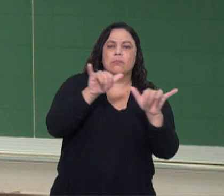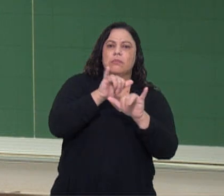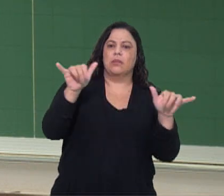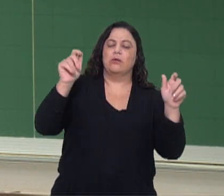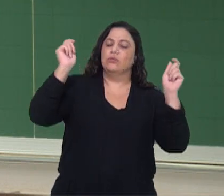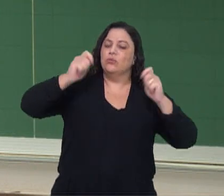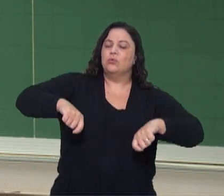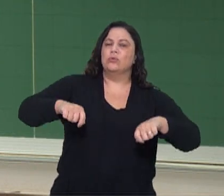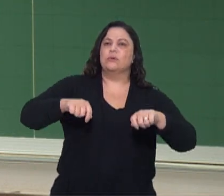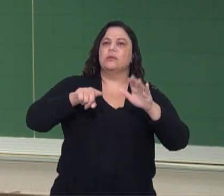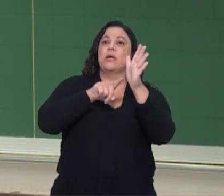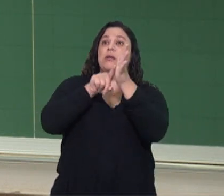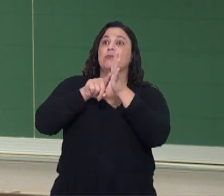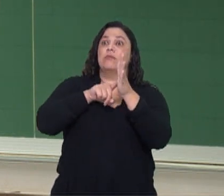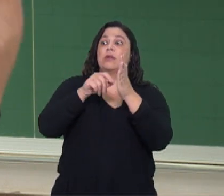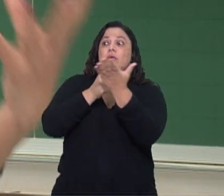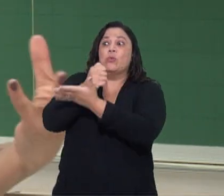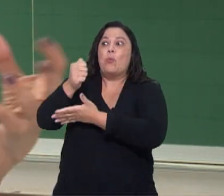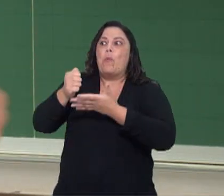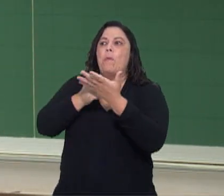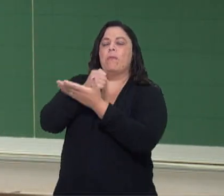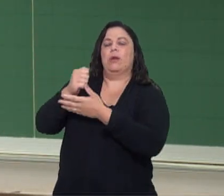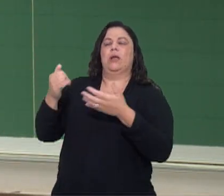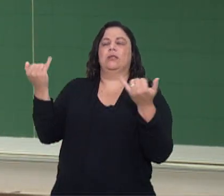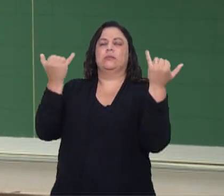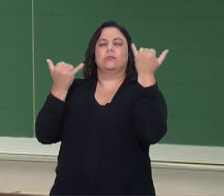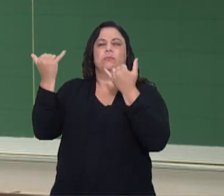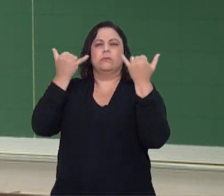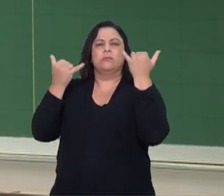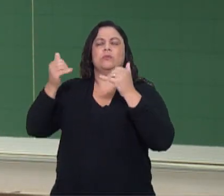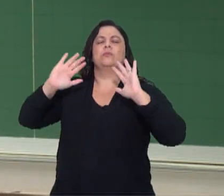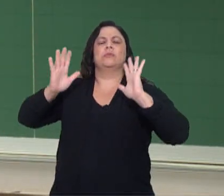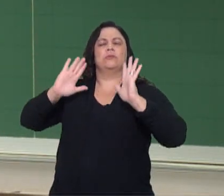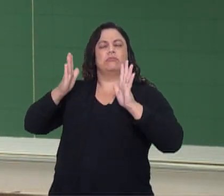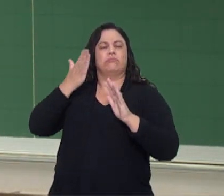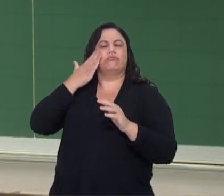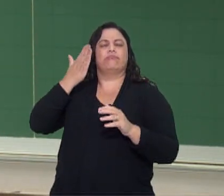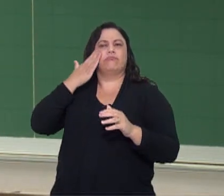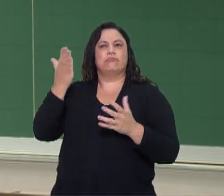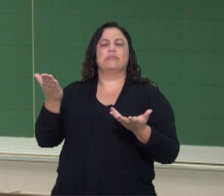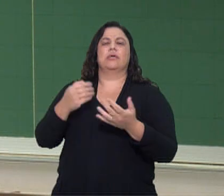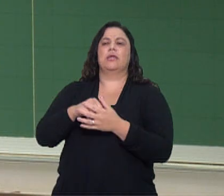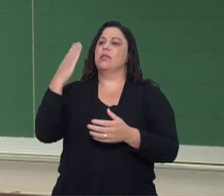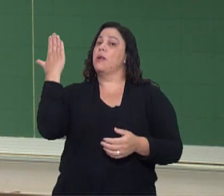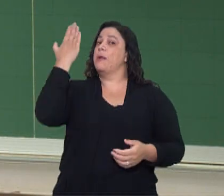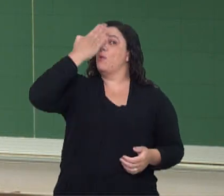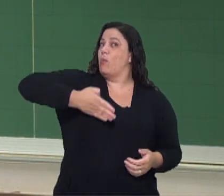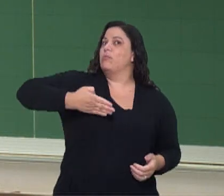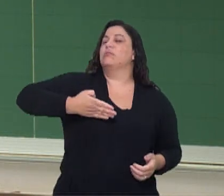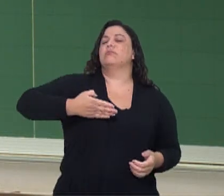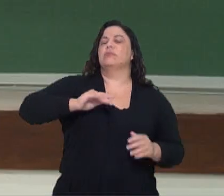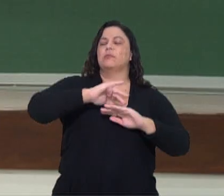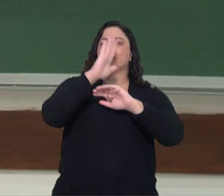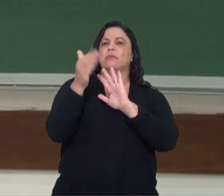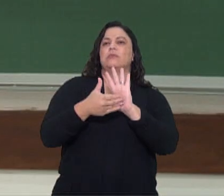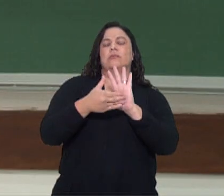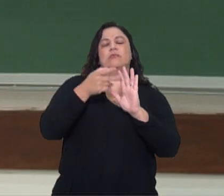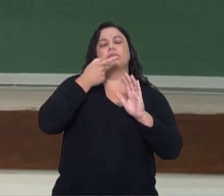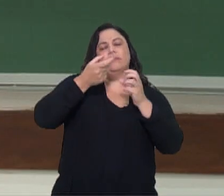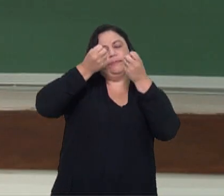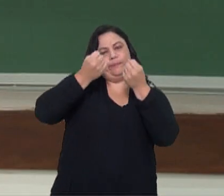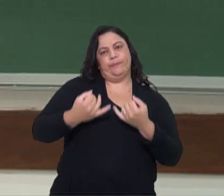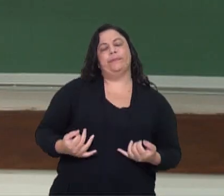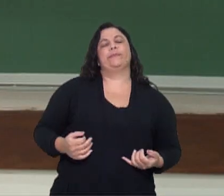foi feita com base no que eles falaram. Então, eles têm como comprovar tudo o que eles disseram.